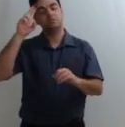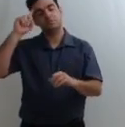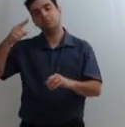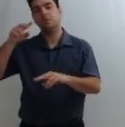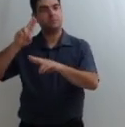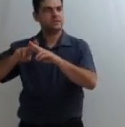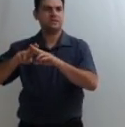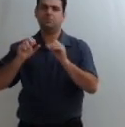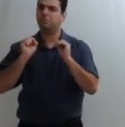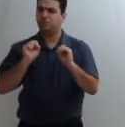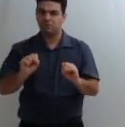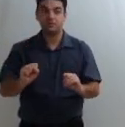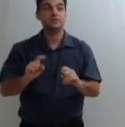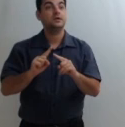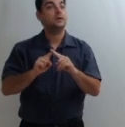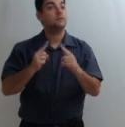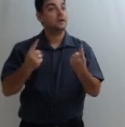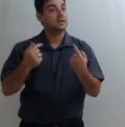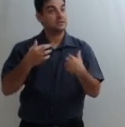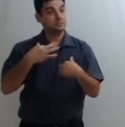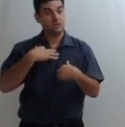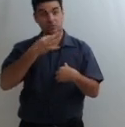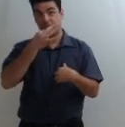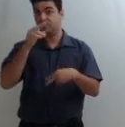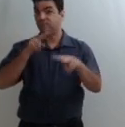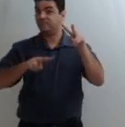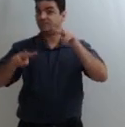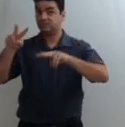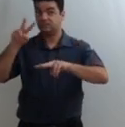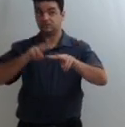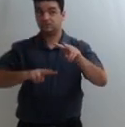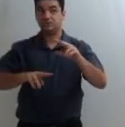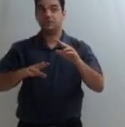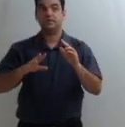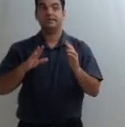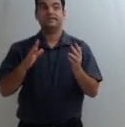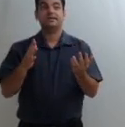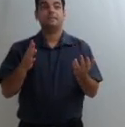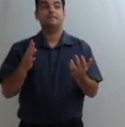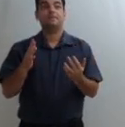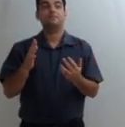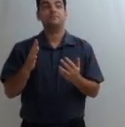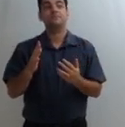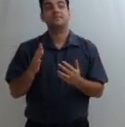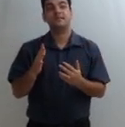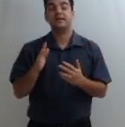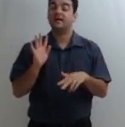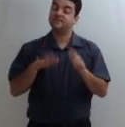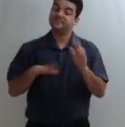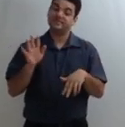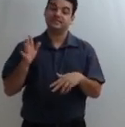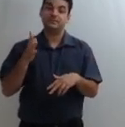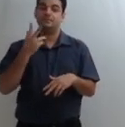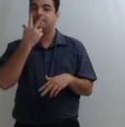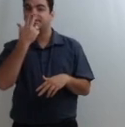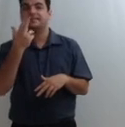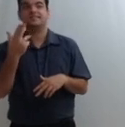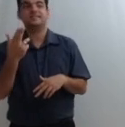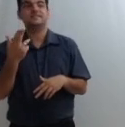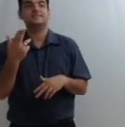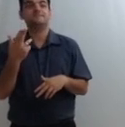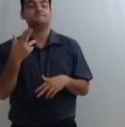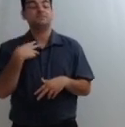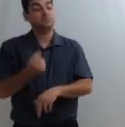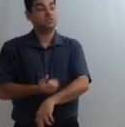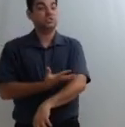que eu estou dizendo, na minha visão, pelo menos, Excelência, se até me permita, às vezes a gente faz um pronunciamento diferente